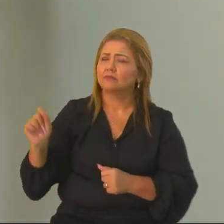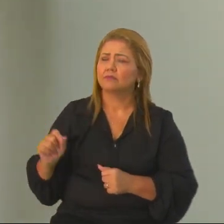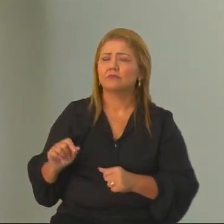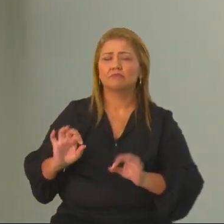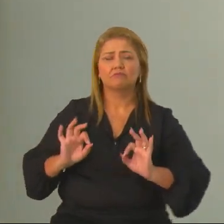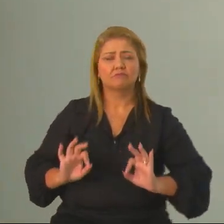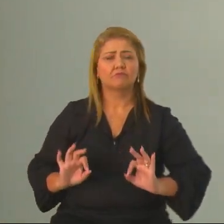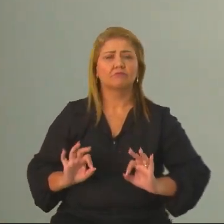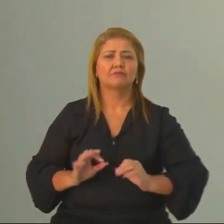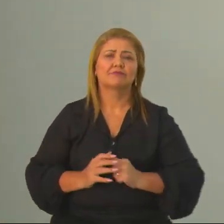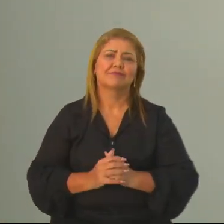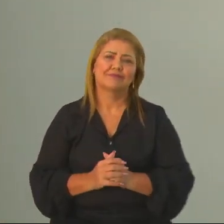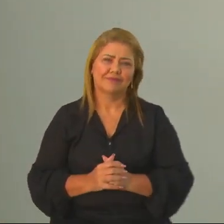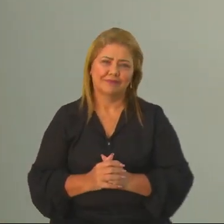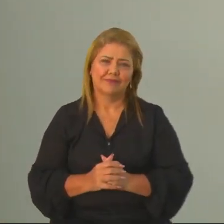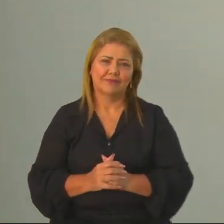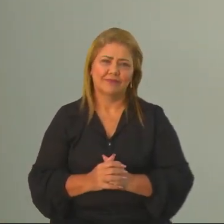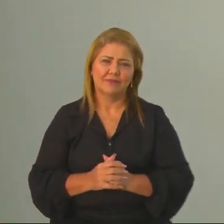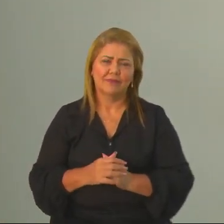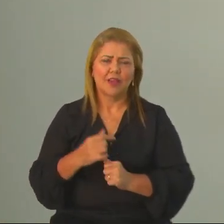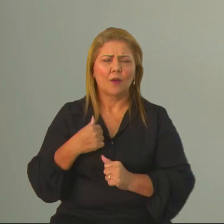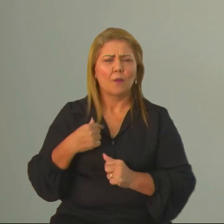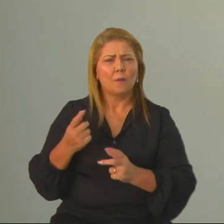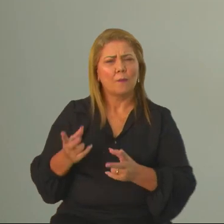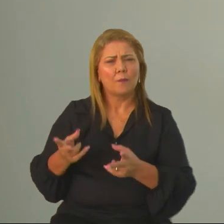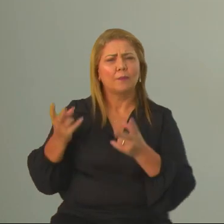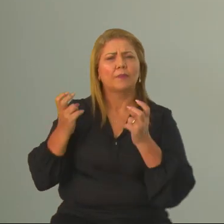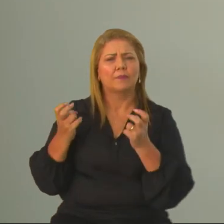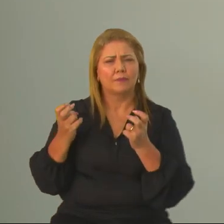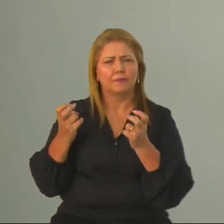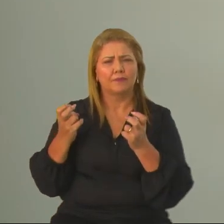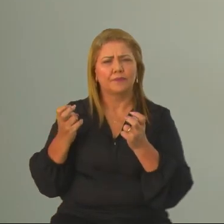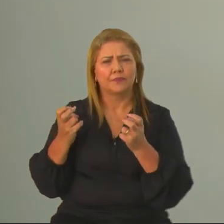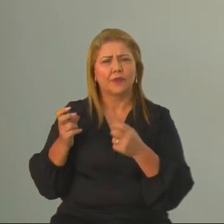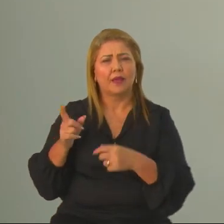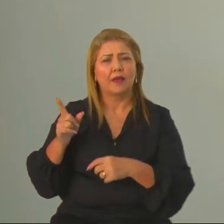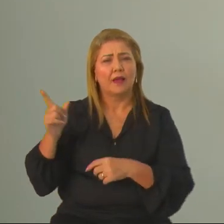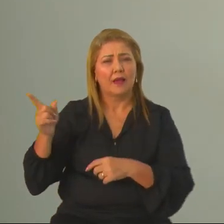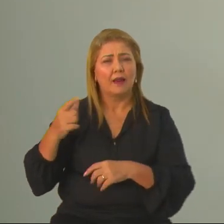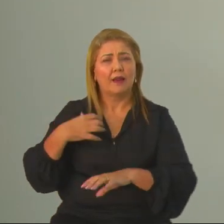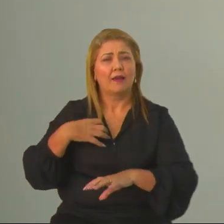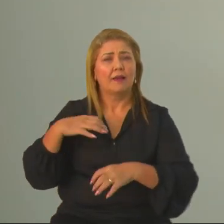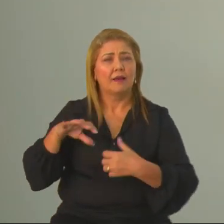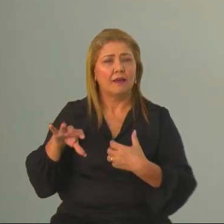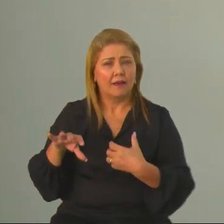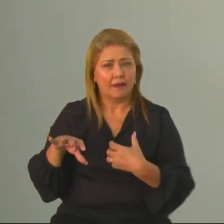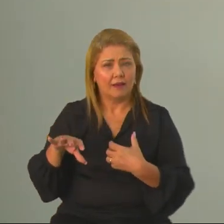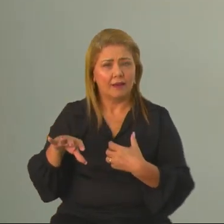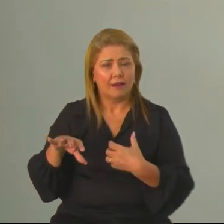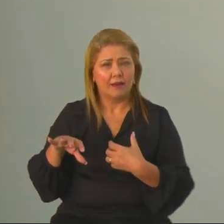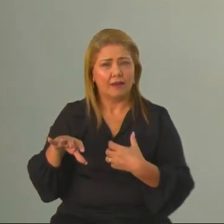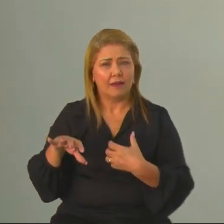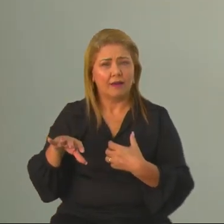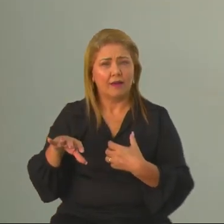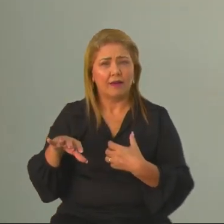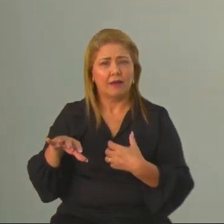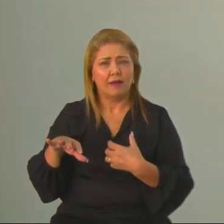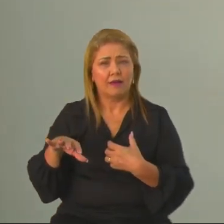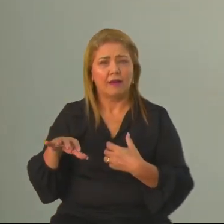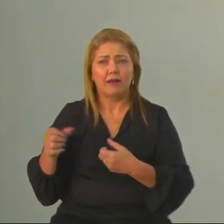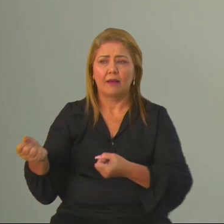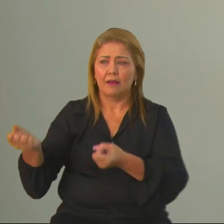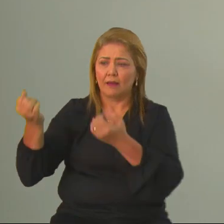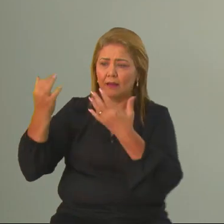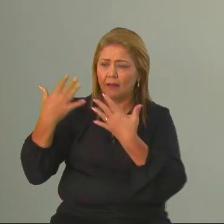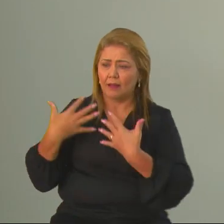si. E eu percebi que ela teve empatia e usou um argumento empático,